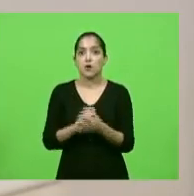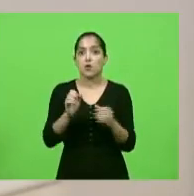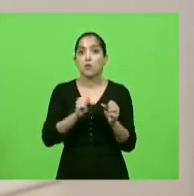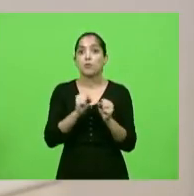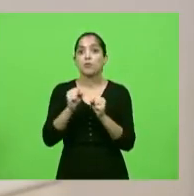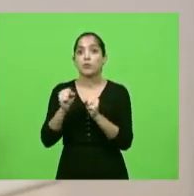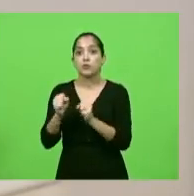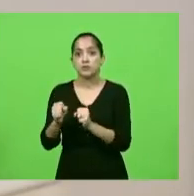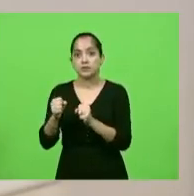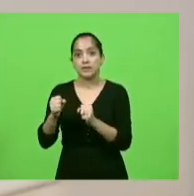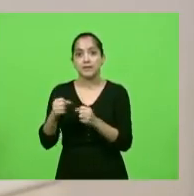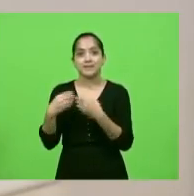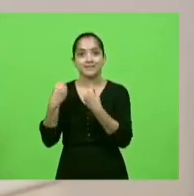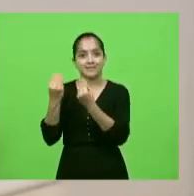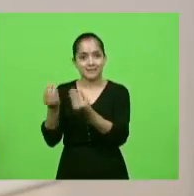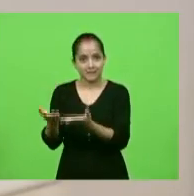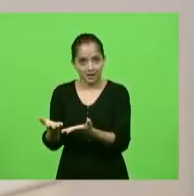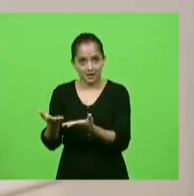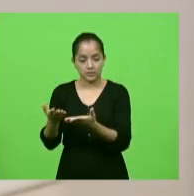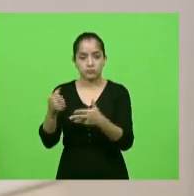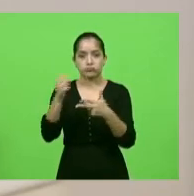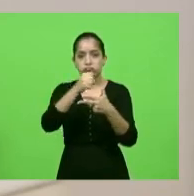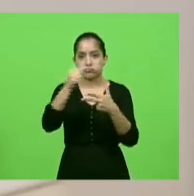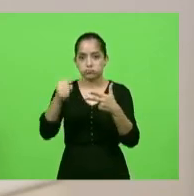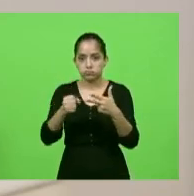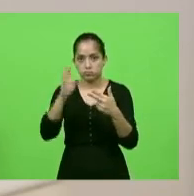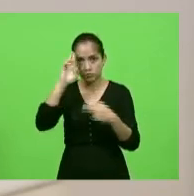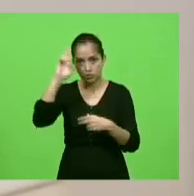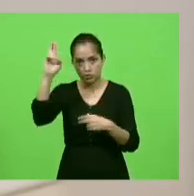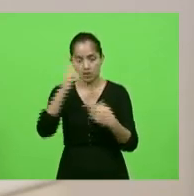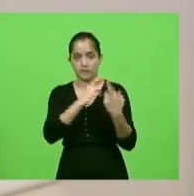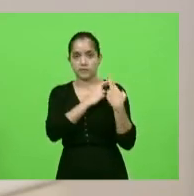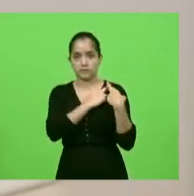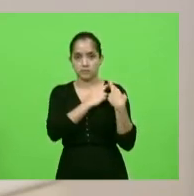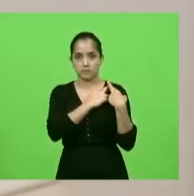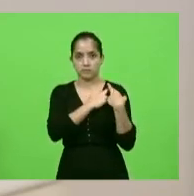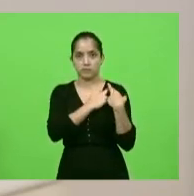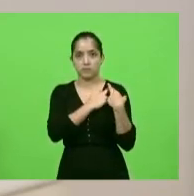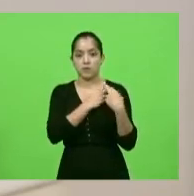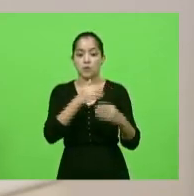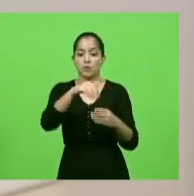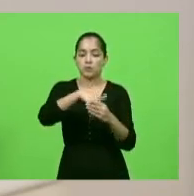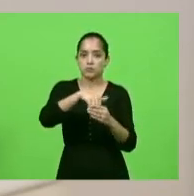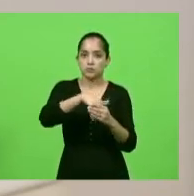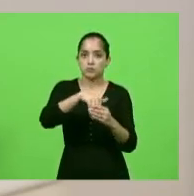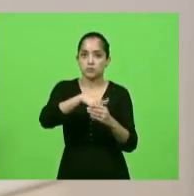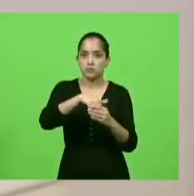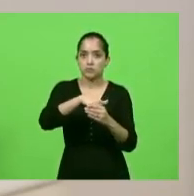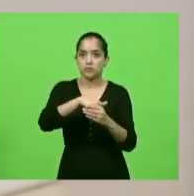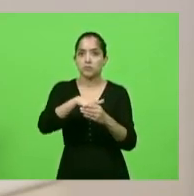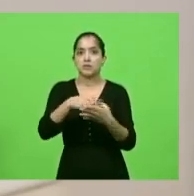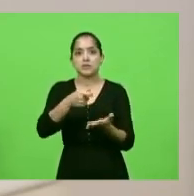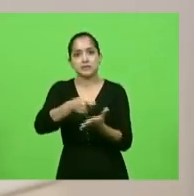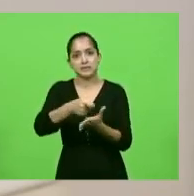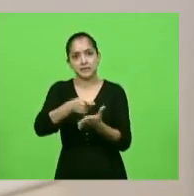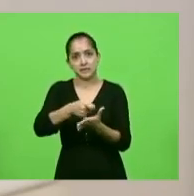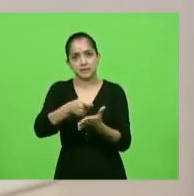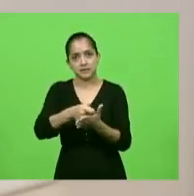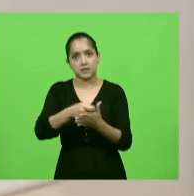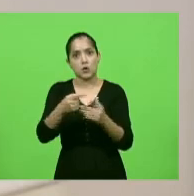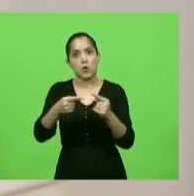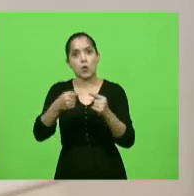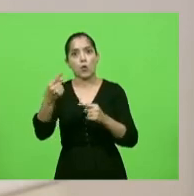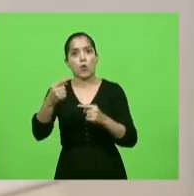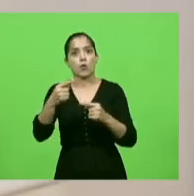ao representante do Poder Executivo, legitimado por meio do voto, não pode configurar ditadura legal e